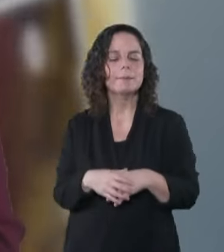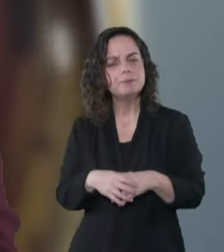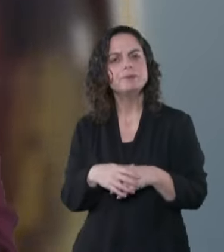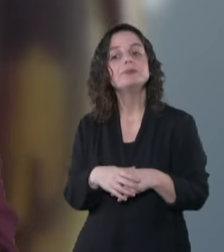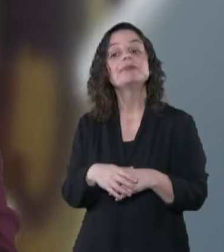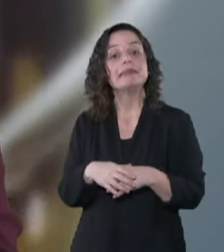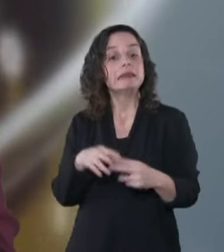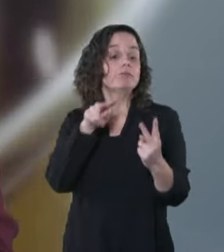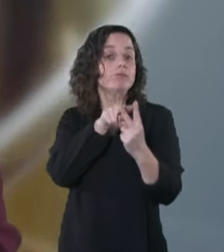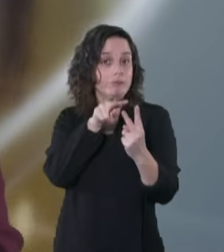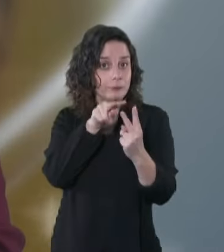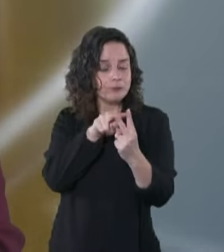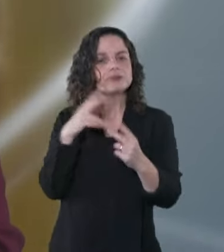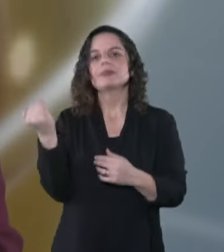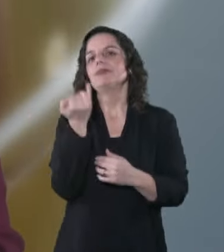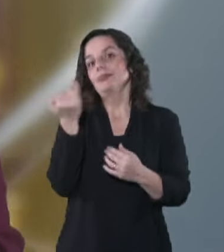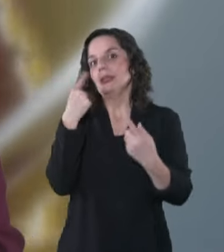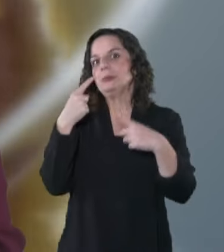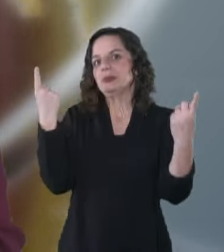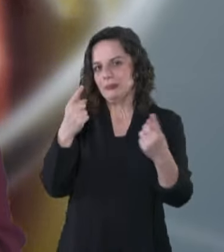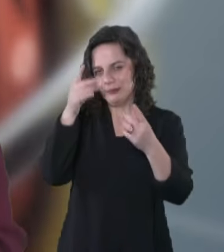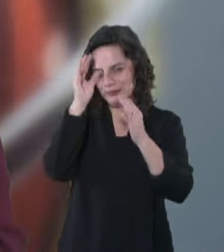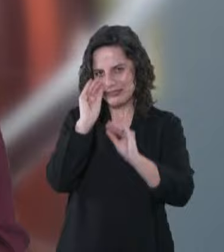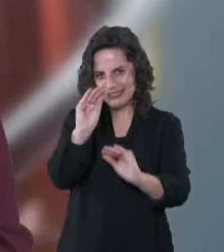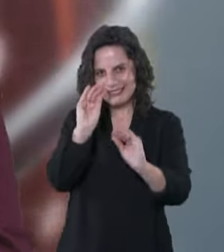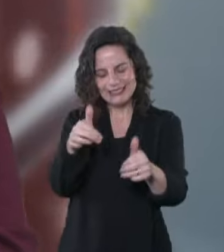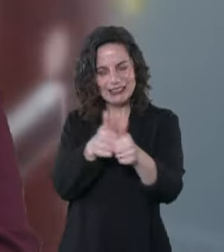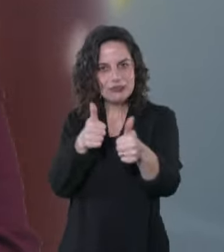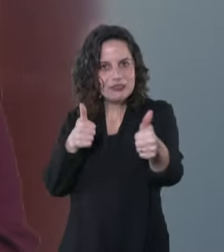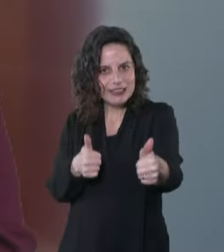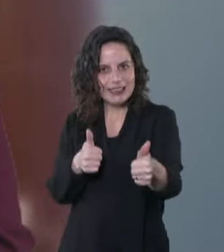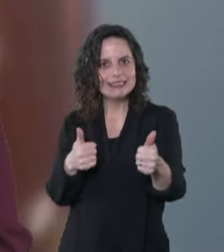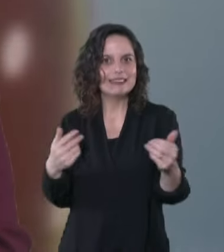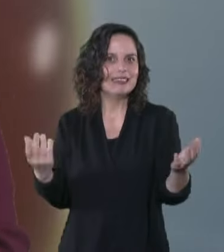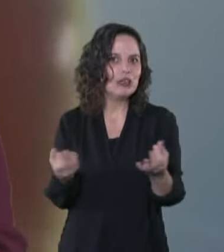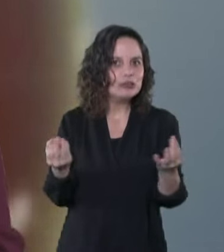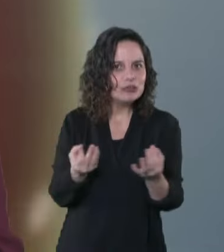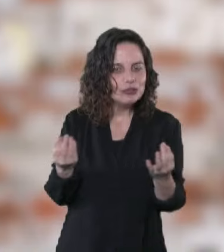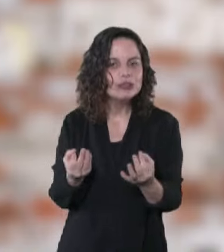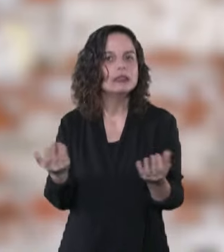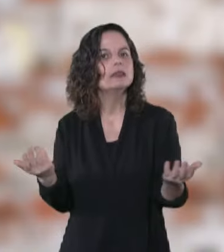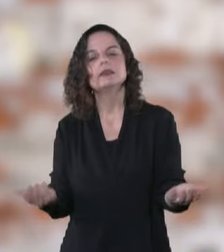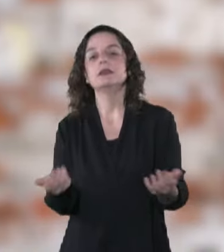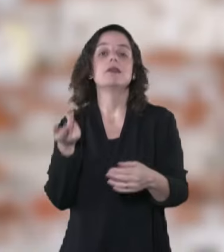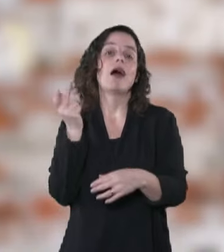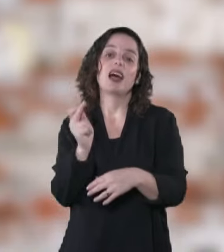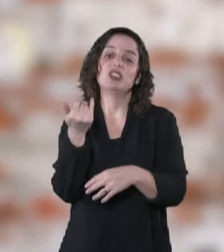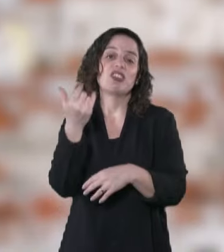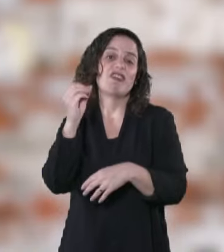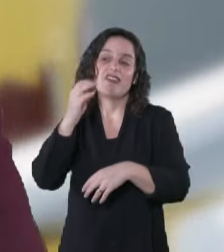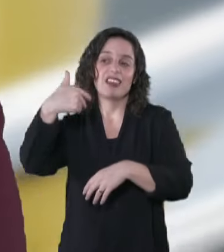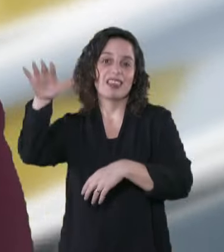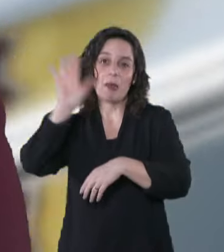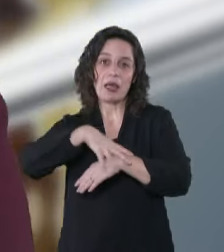recorreram a uma instituição pública de ensino à distância 20 e muitos anos depois.